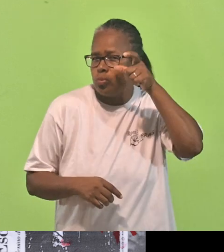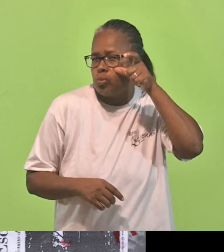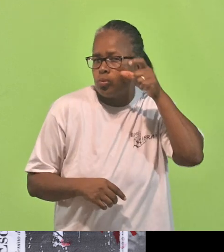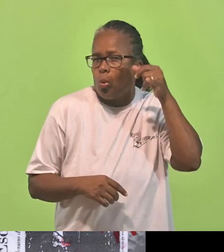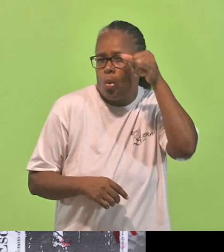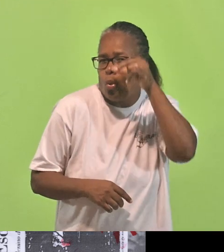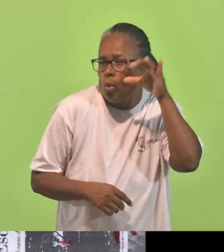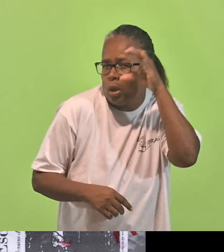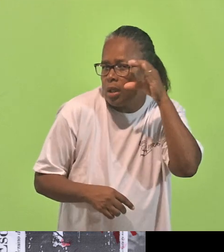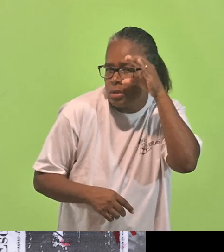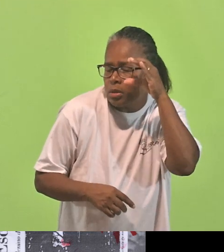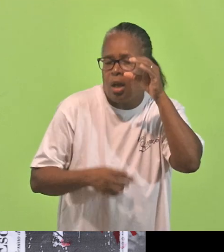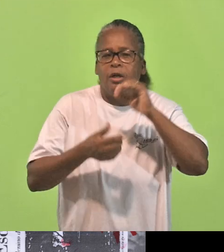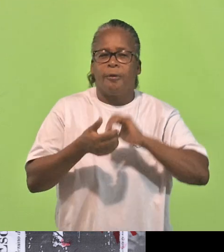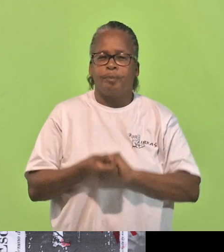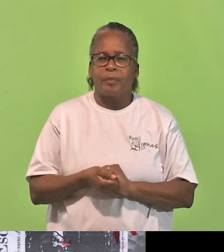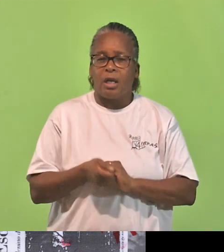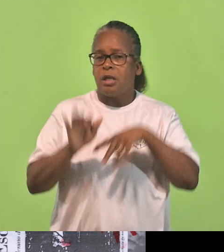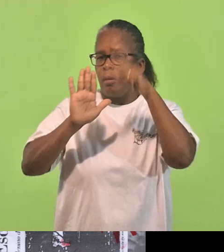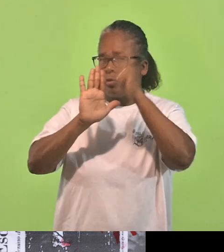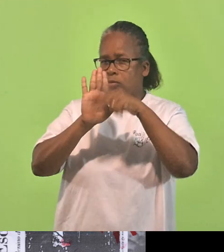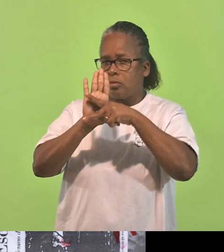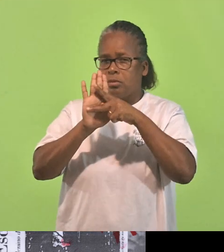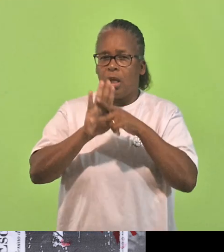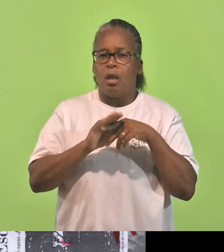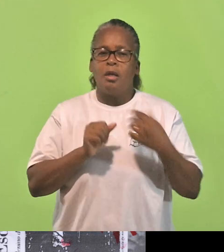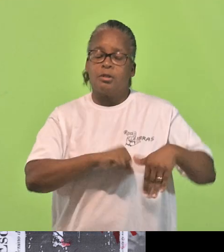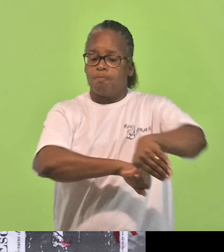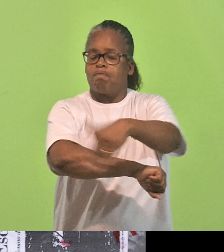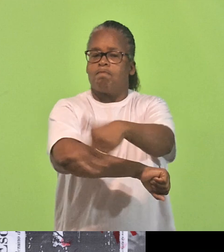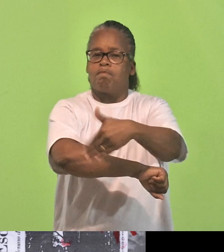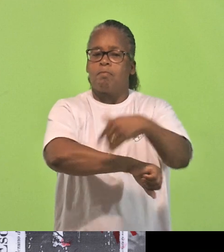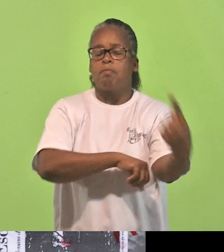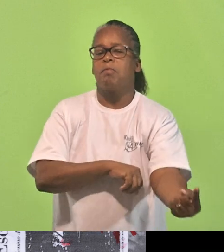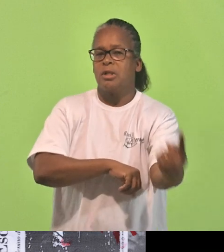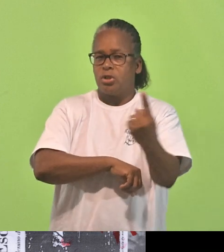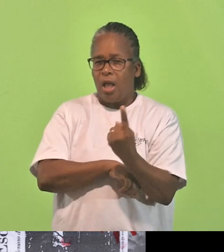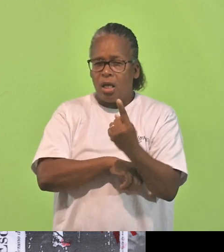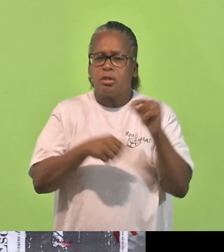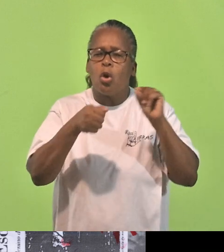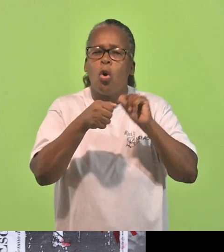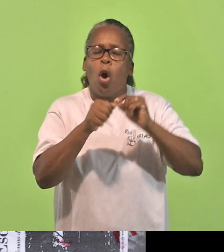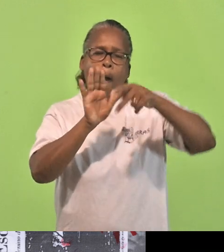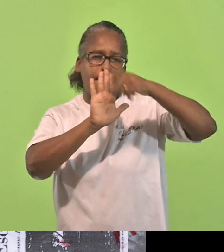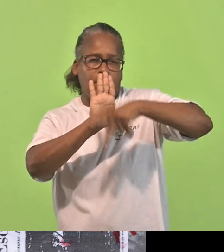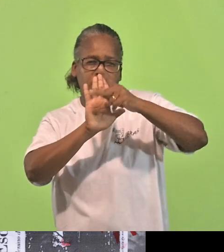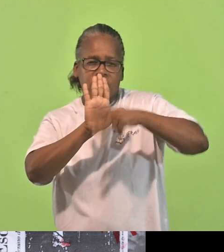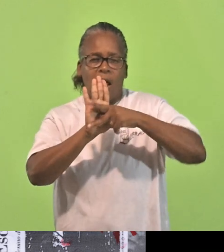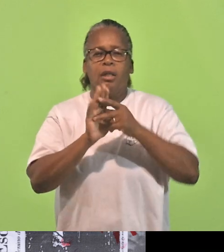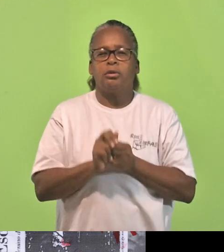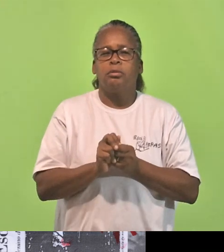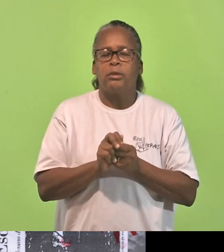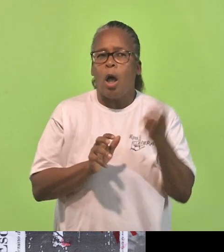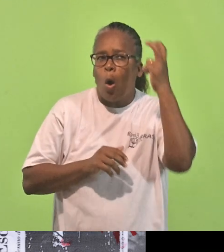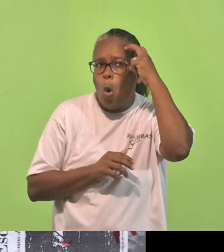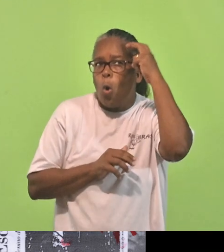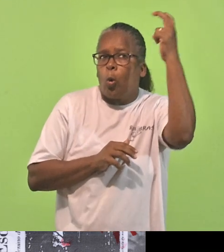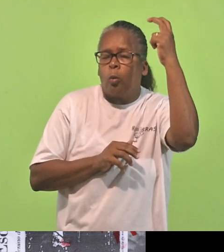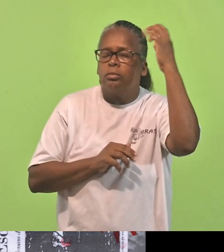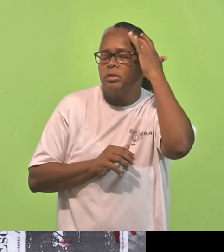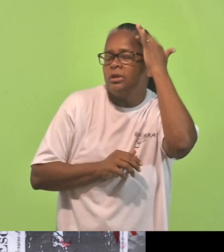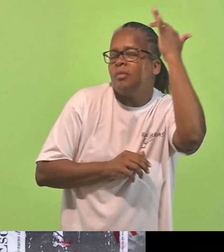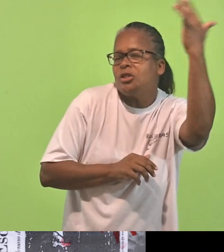escuros. Essa é a página da série intitulada As Marginais. Essa obra compõe a imersão digital Cultos